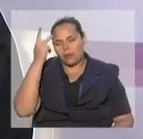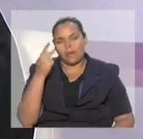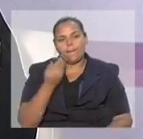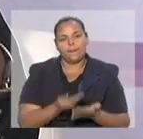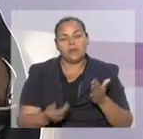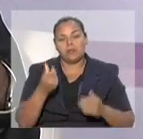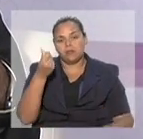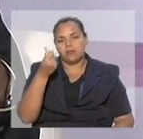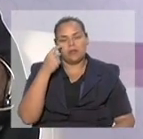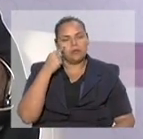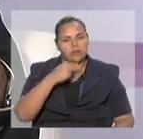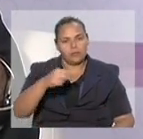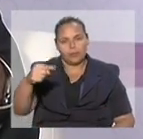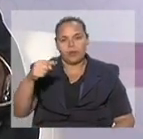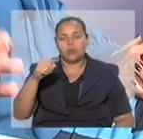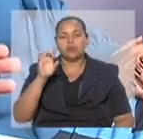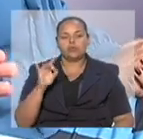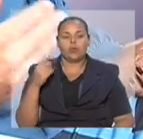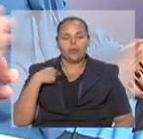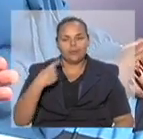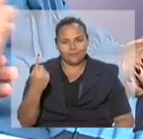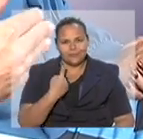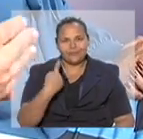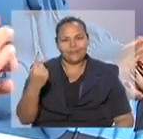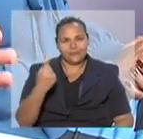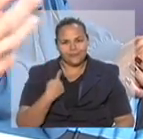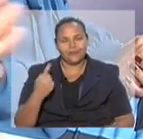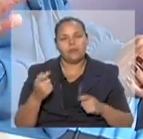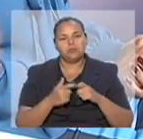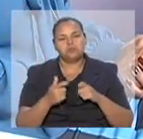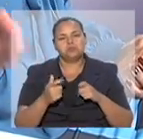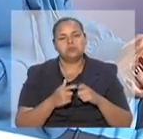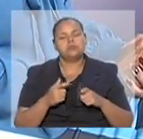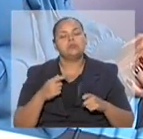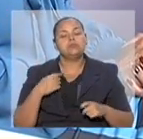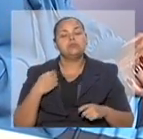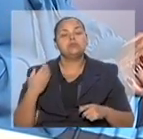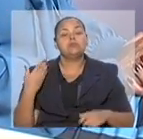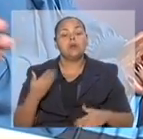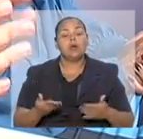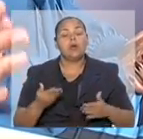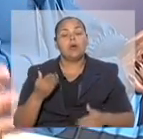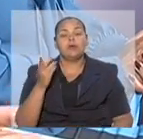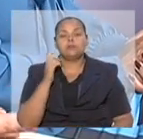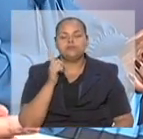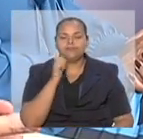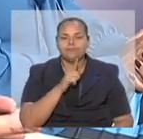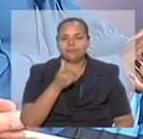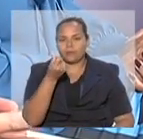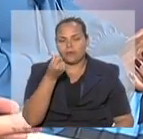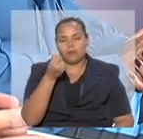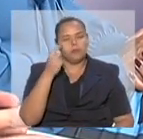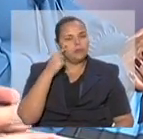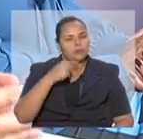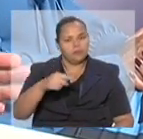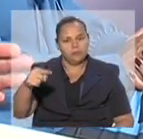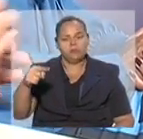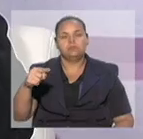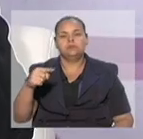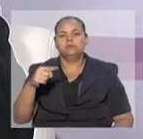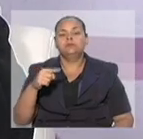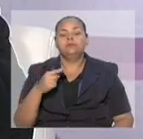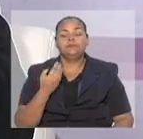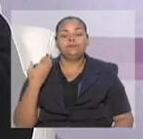isso, ele perdia até 6 semanas só nesse ir e vir, e que redesenhando o sistema, eles ganhavam até 6 semanas no